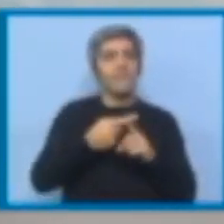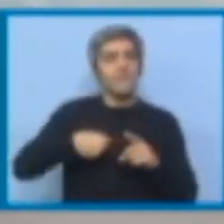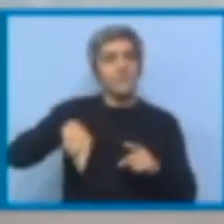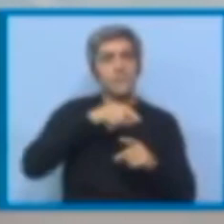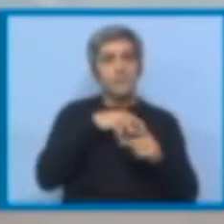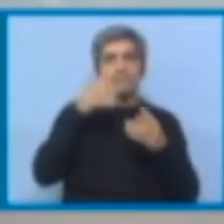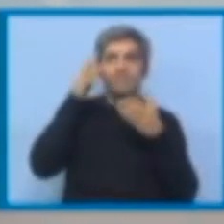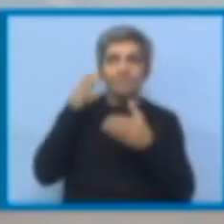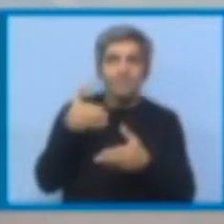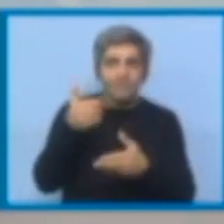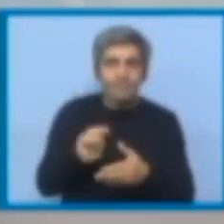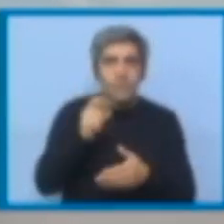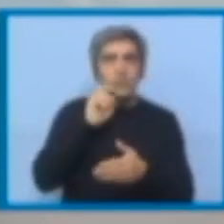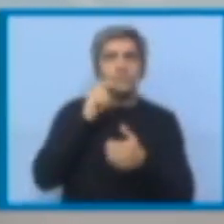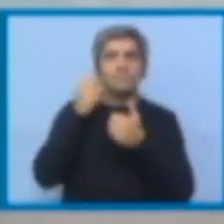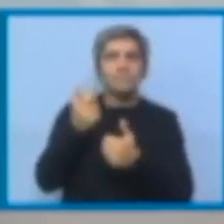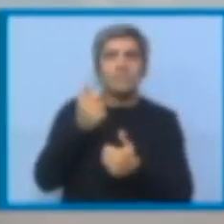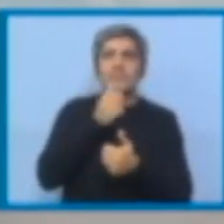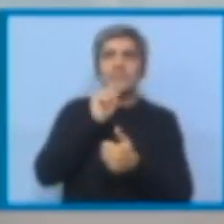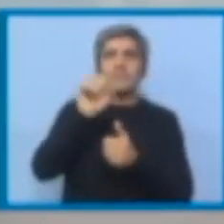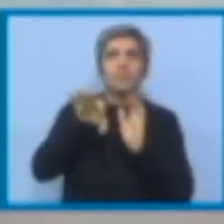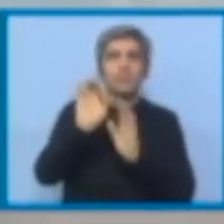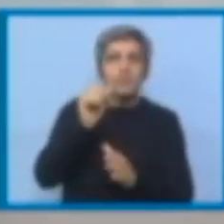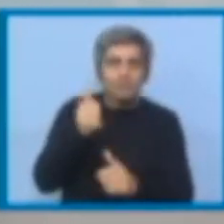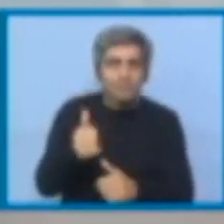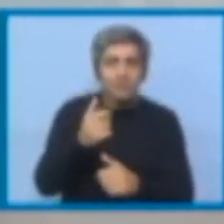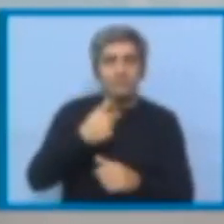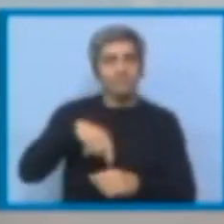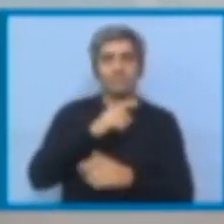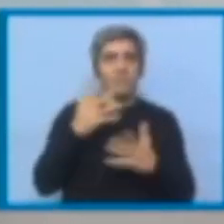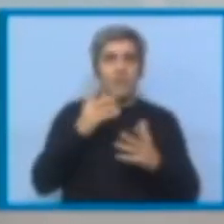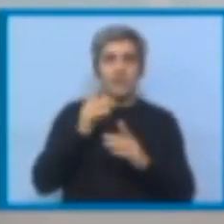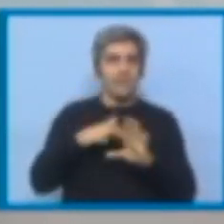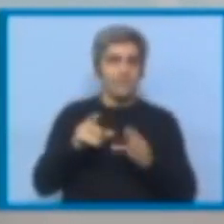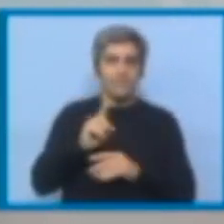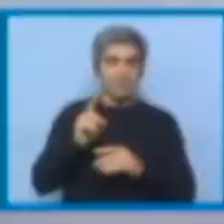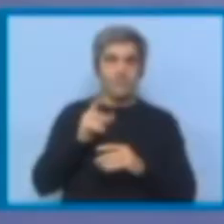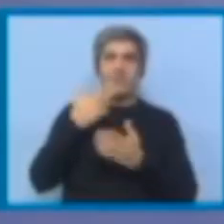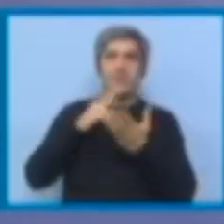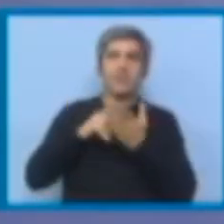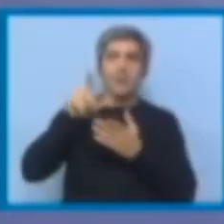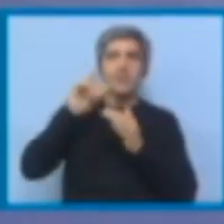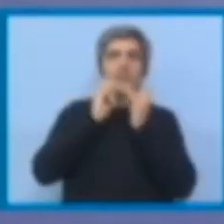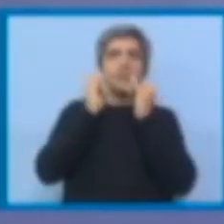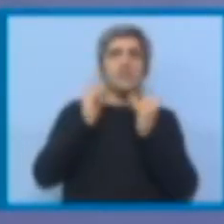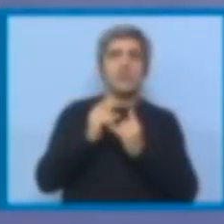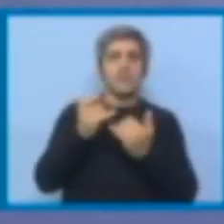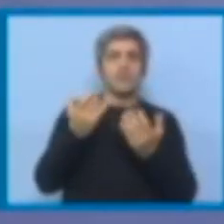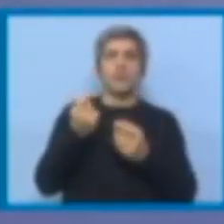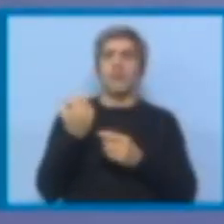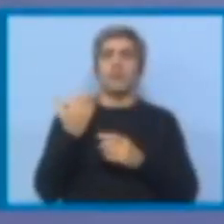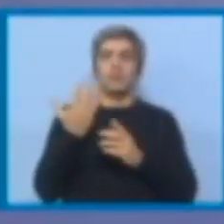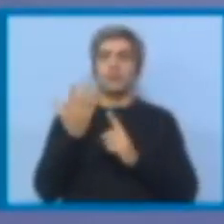nossa atenção e segurança para aquilo que são as suas decisões e para aquilo que é a leitura que ele faz da realidade internacional. Mesmo nestes